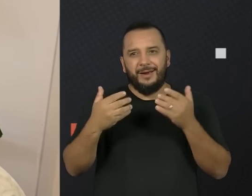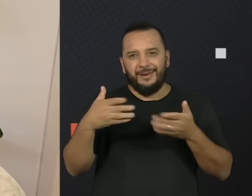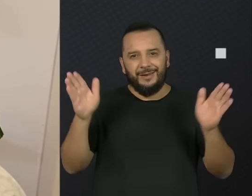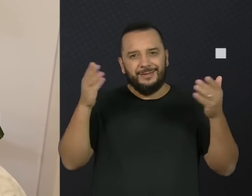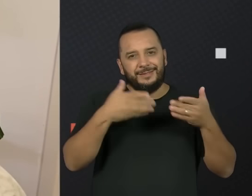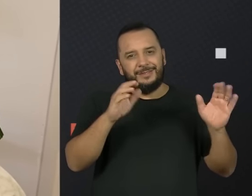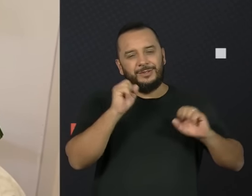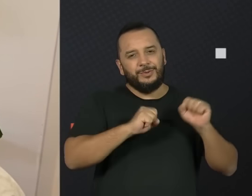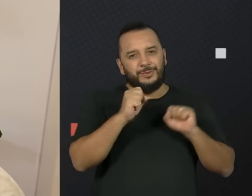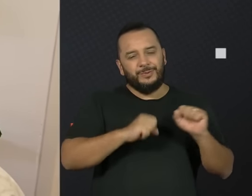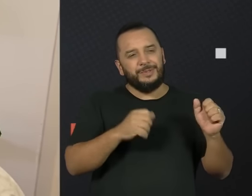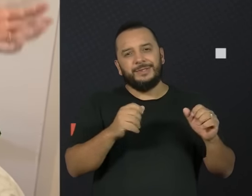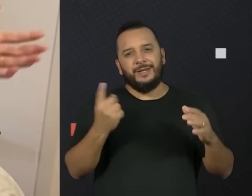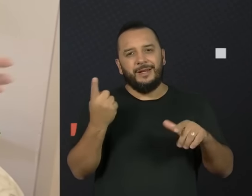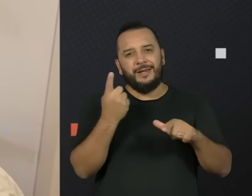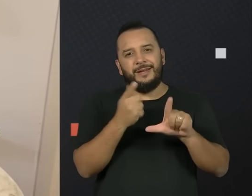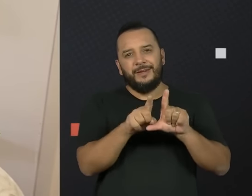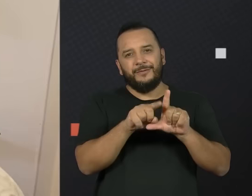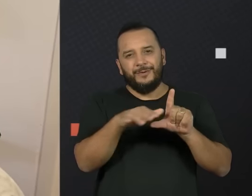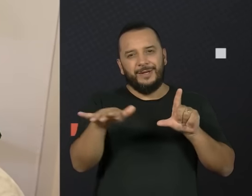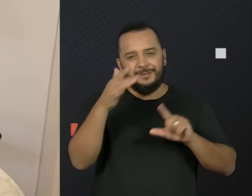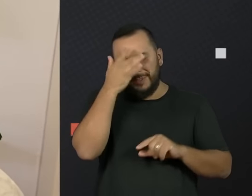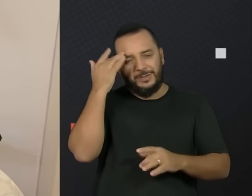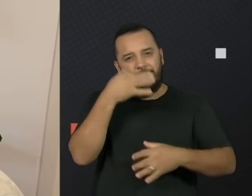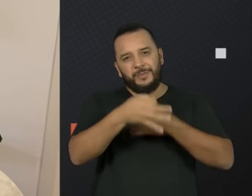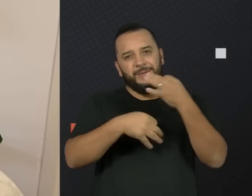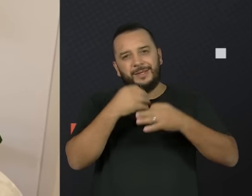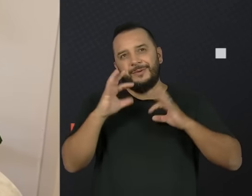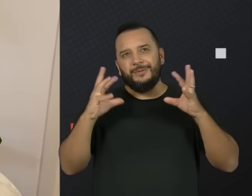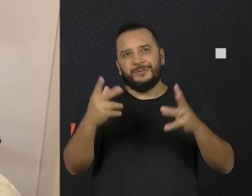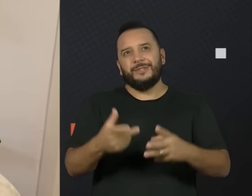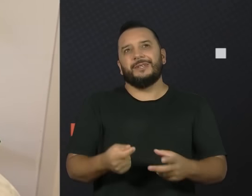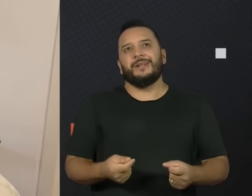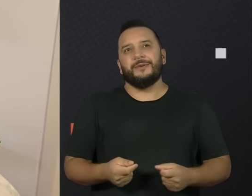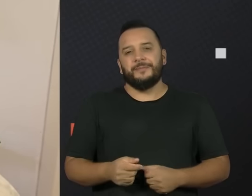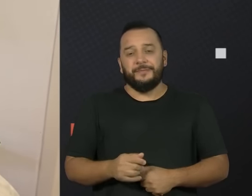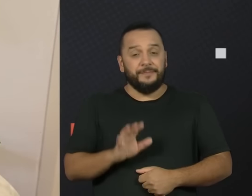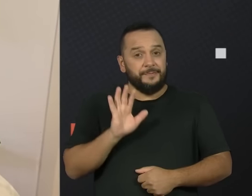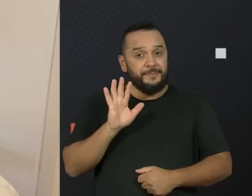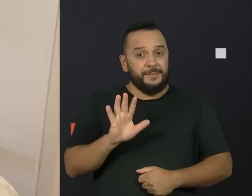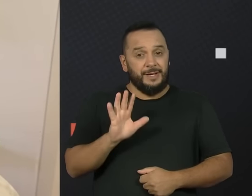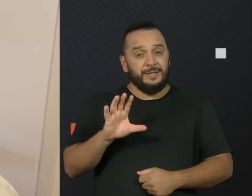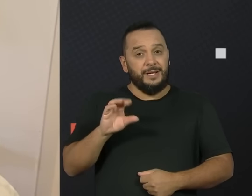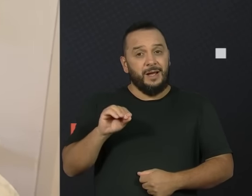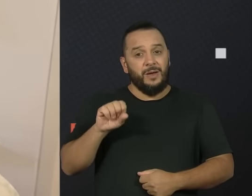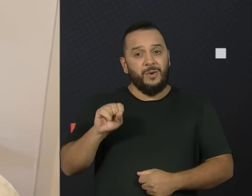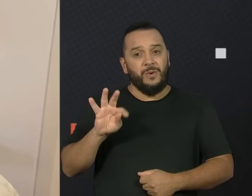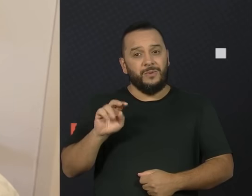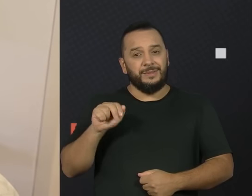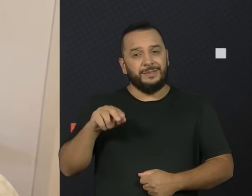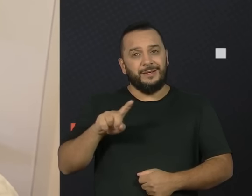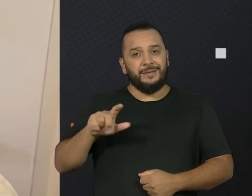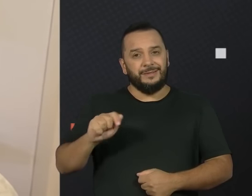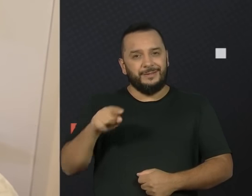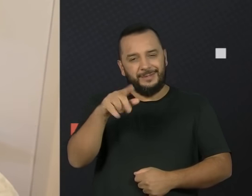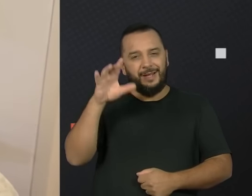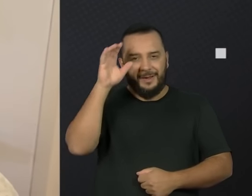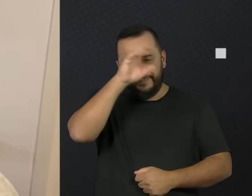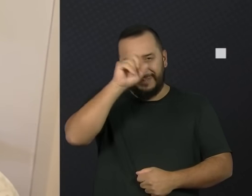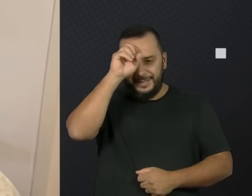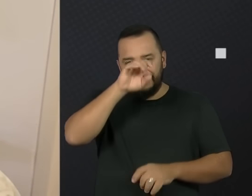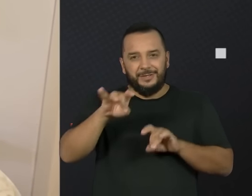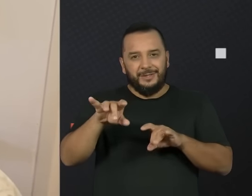indústrias, influências, palpiteiros em geral. olhar para ela já é uma lição técnica